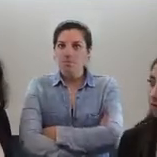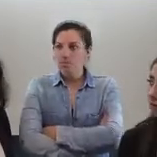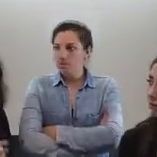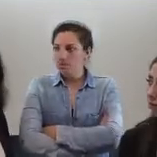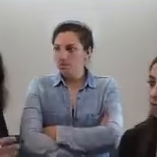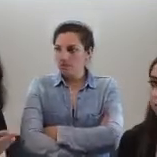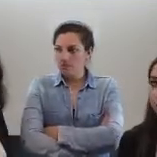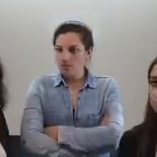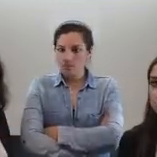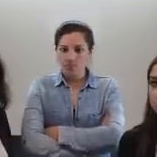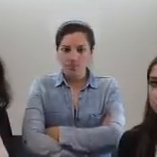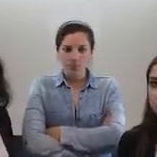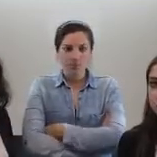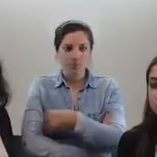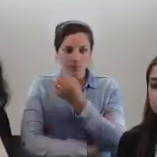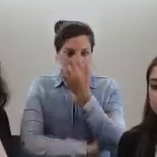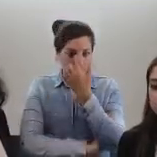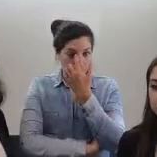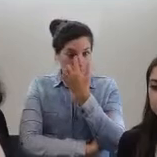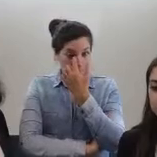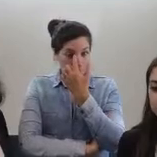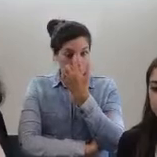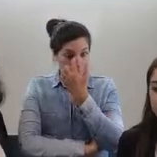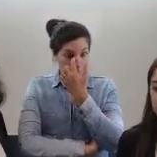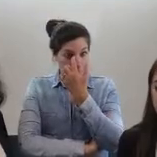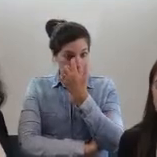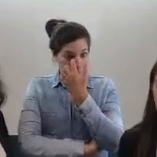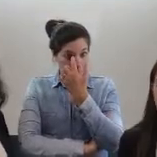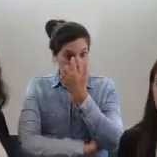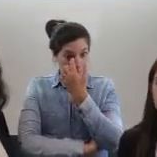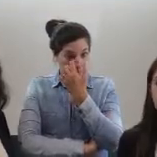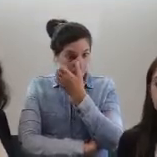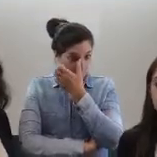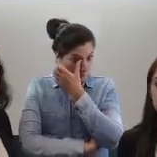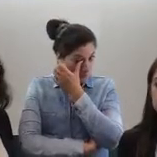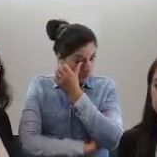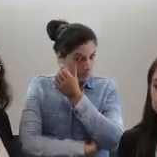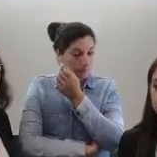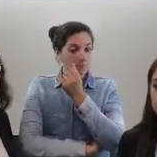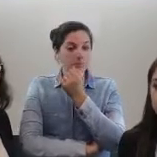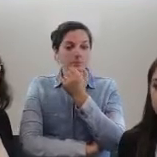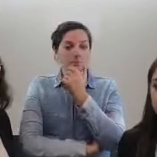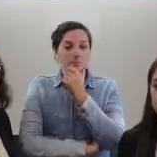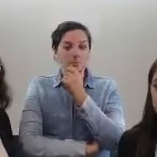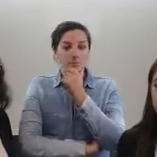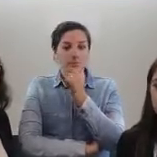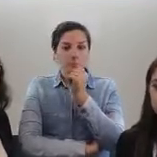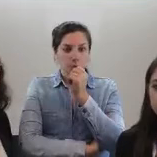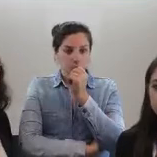sabe um dia não seja um de vocês para publicar aqui também. Essa é uma outra, então, fonte de pesquisa que vocês